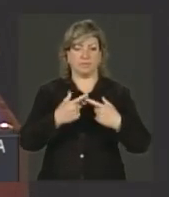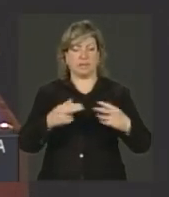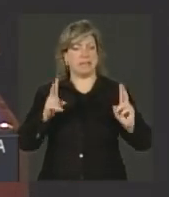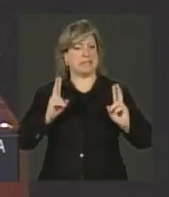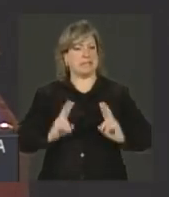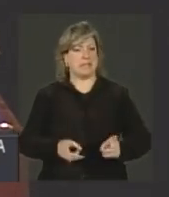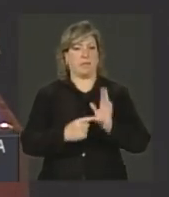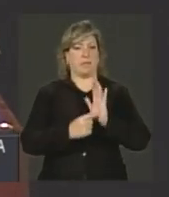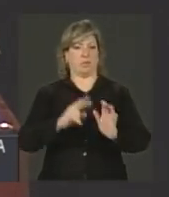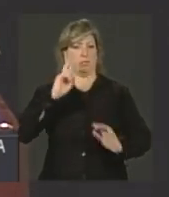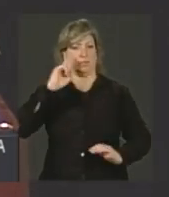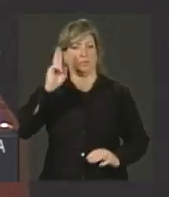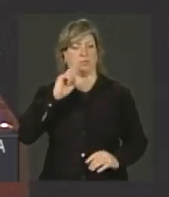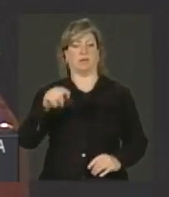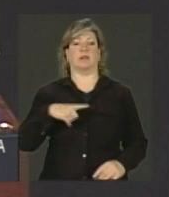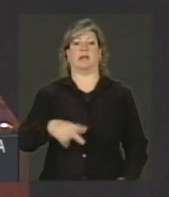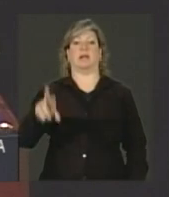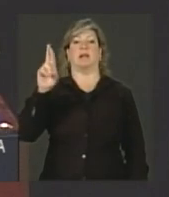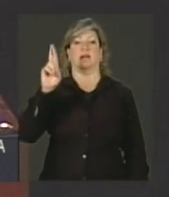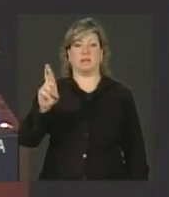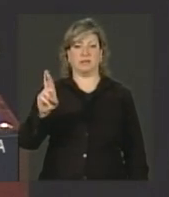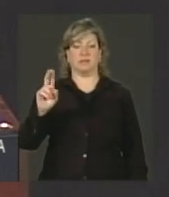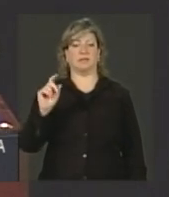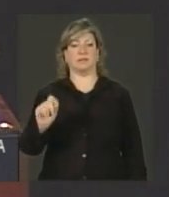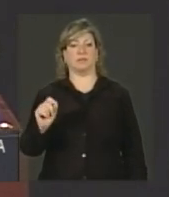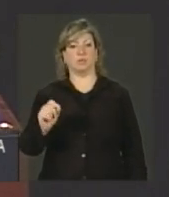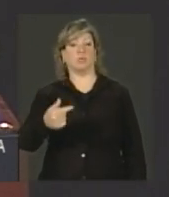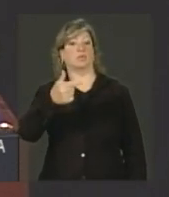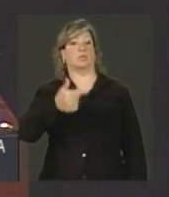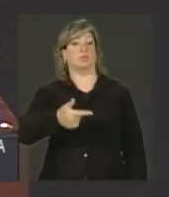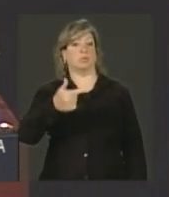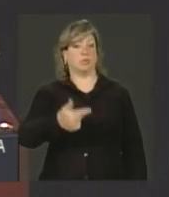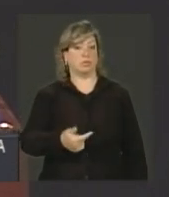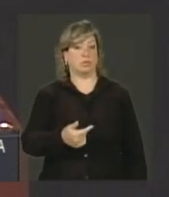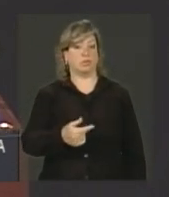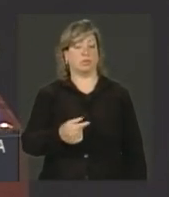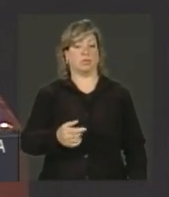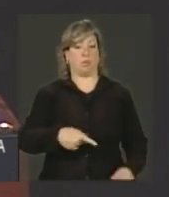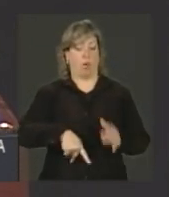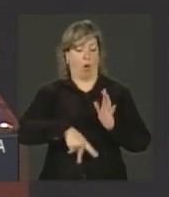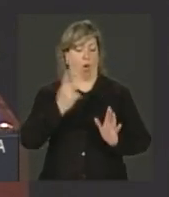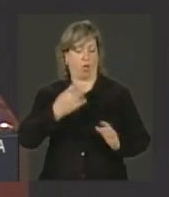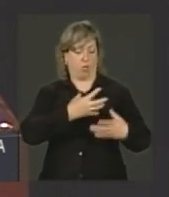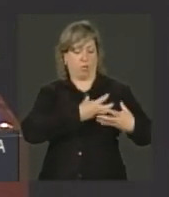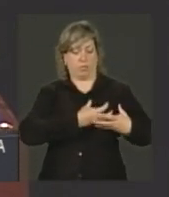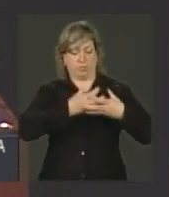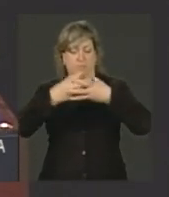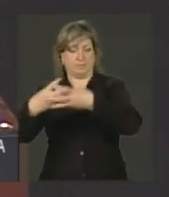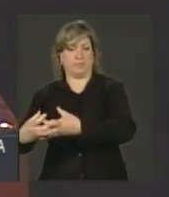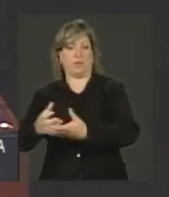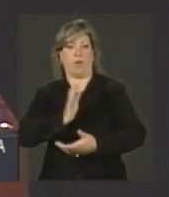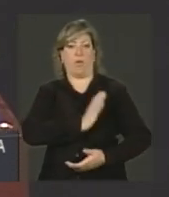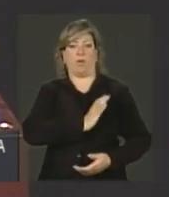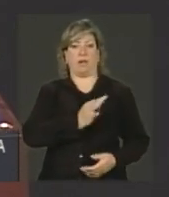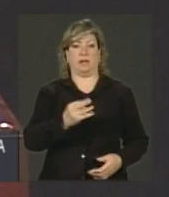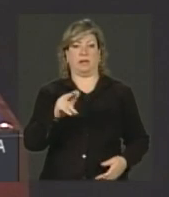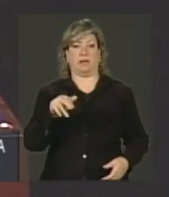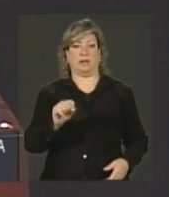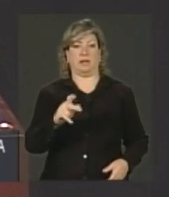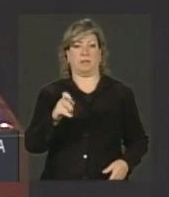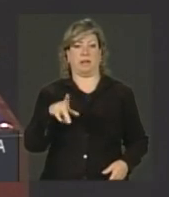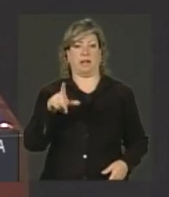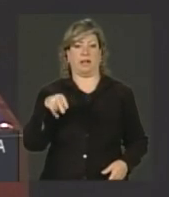liderança. Foi responsável pelo segundo transplante de coração do mundo, em